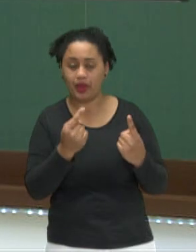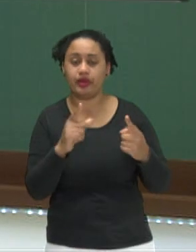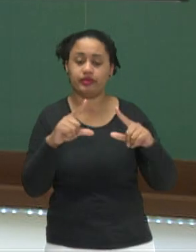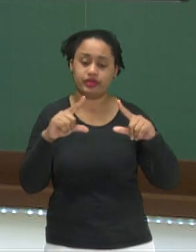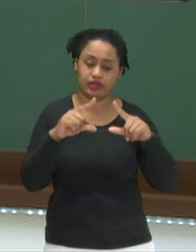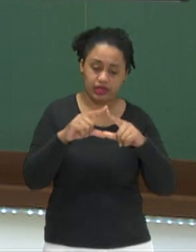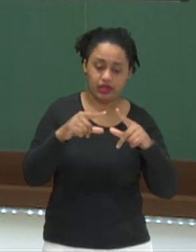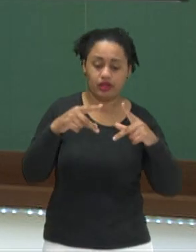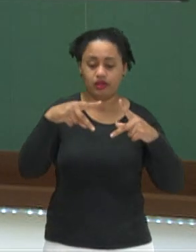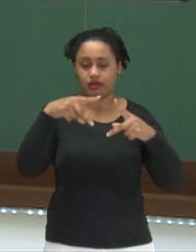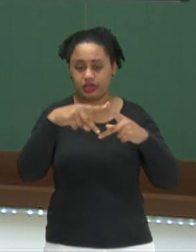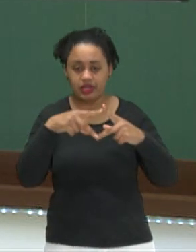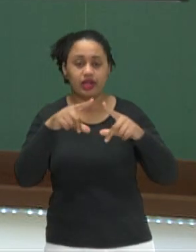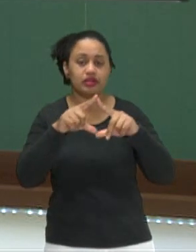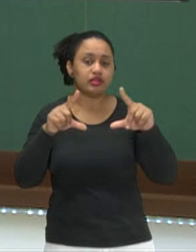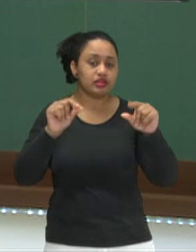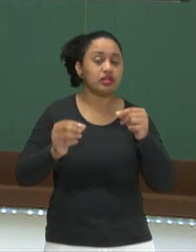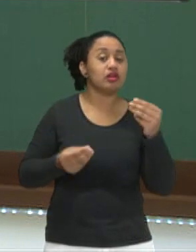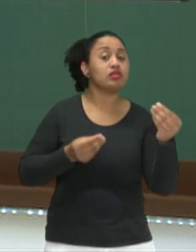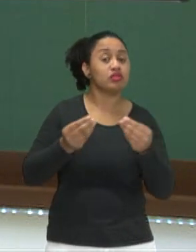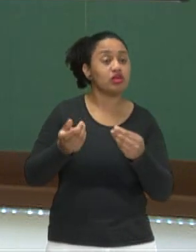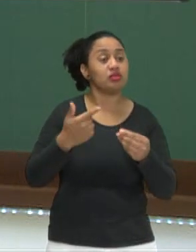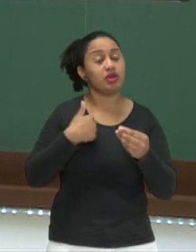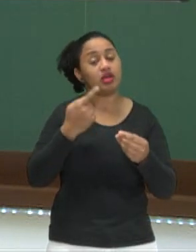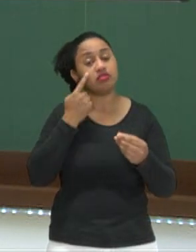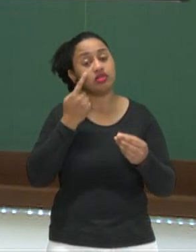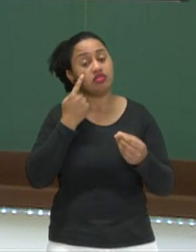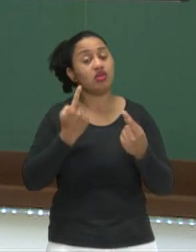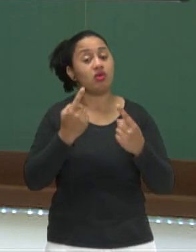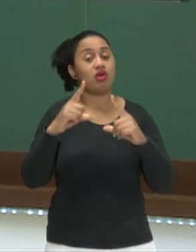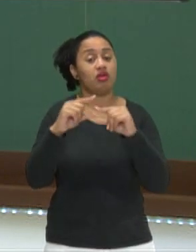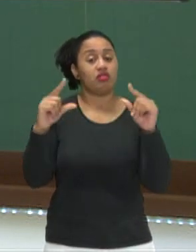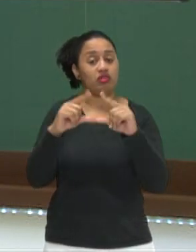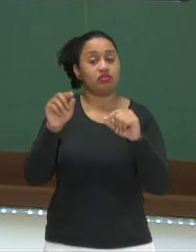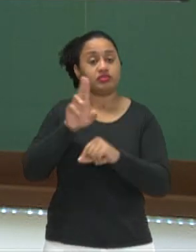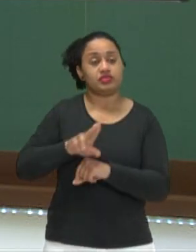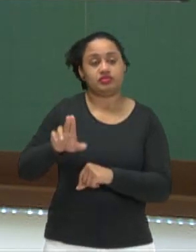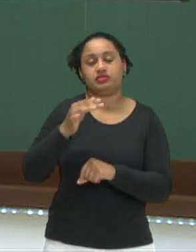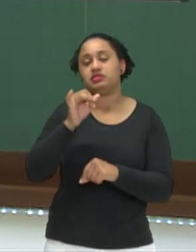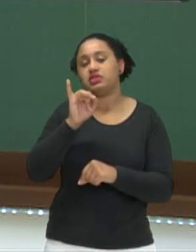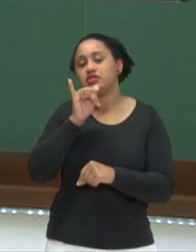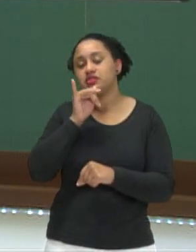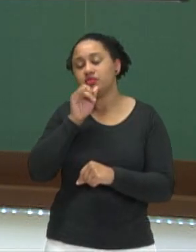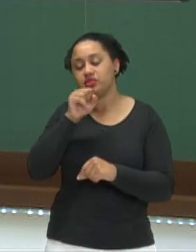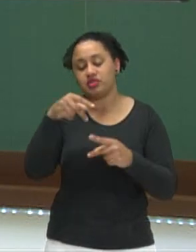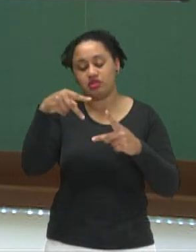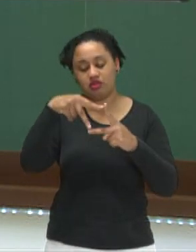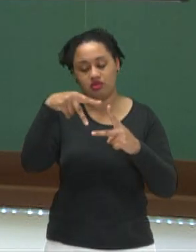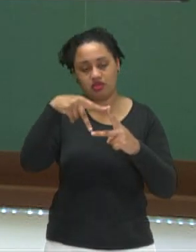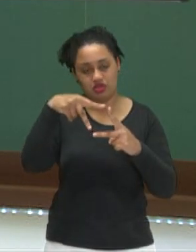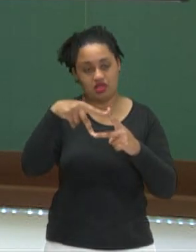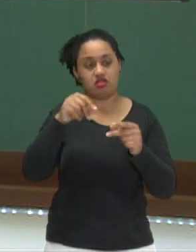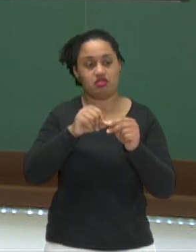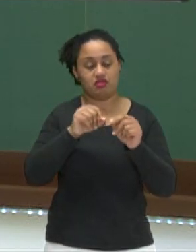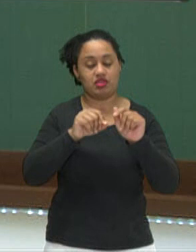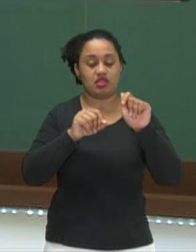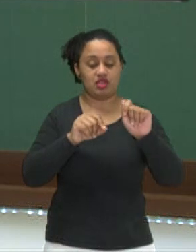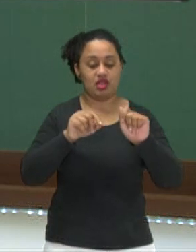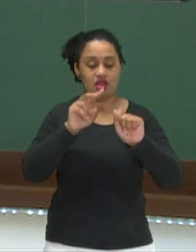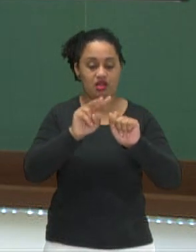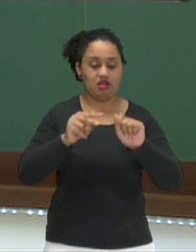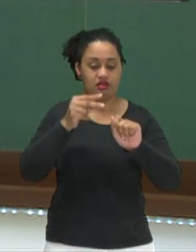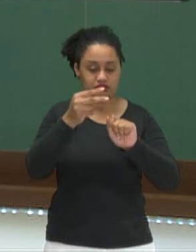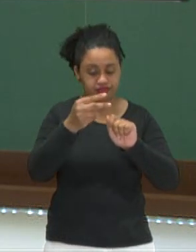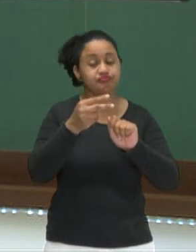base. A partir daí, eu vou ver qual a fórmula que eu vou usar. Por exemplo, se o formato for quadrado, eu vou usar lá aresta